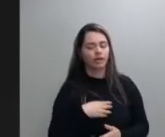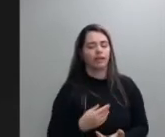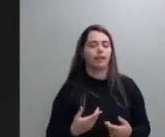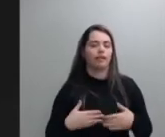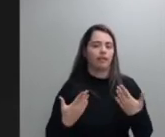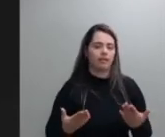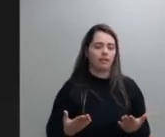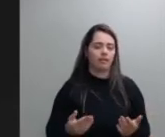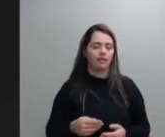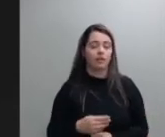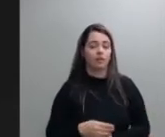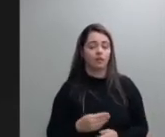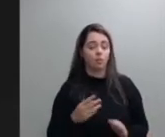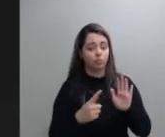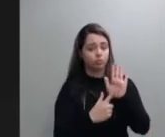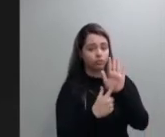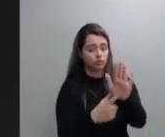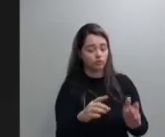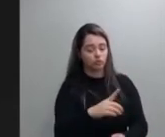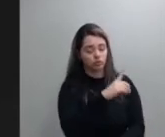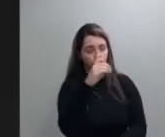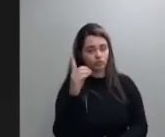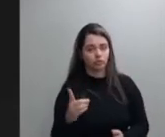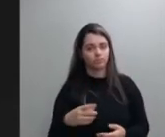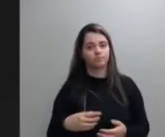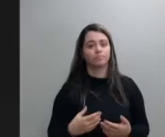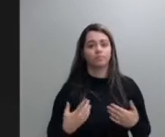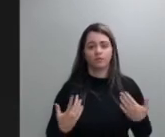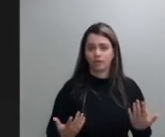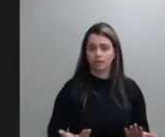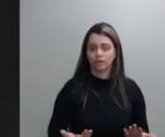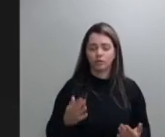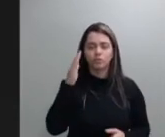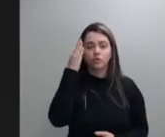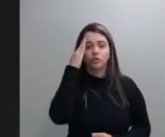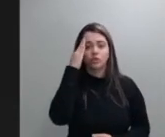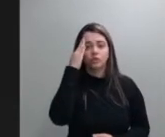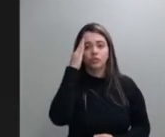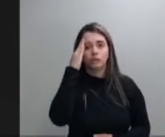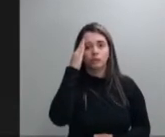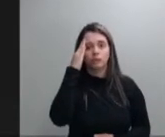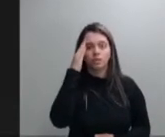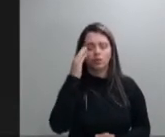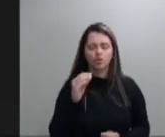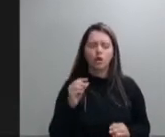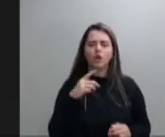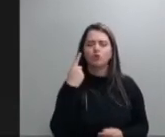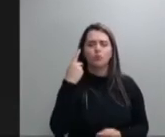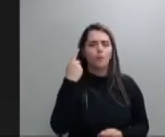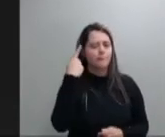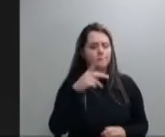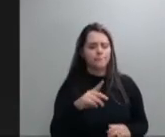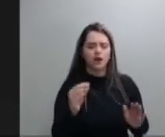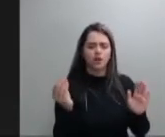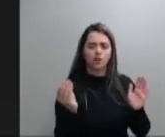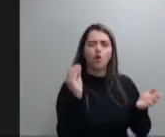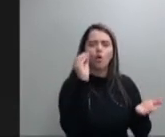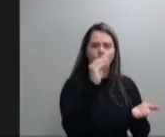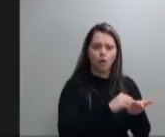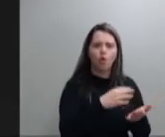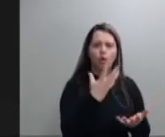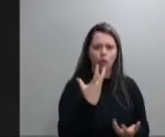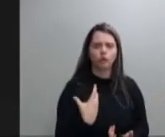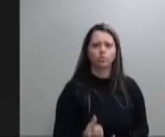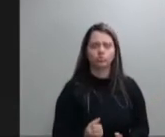entrega assim o mencionado entendimento veio apenas a confirmar a decisão supra uma vez que o